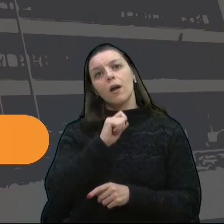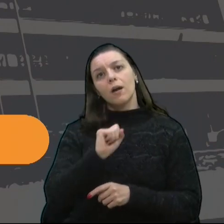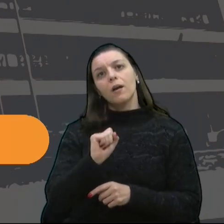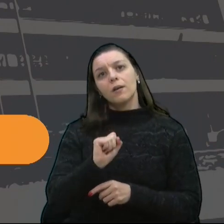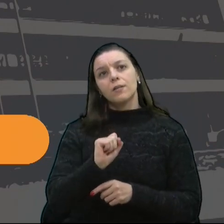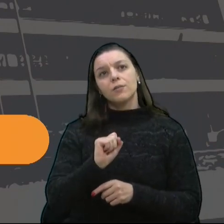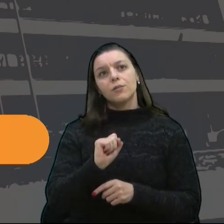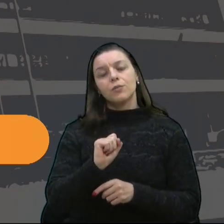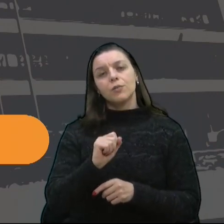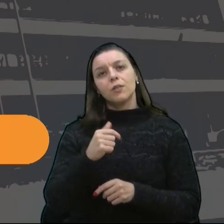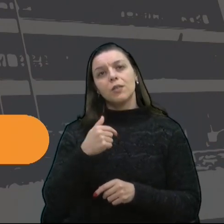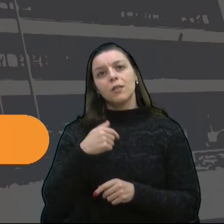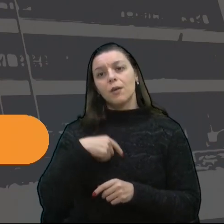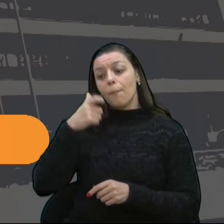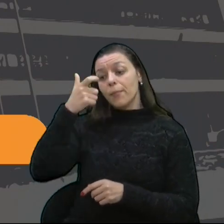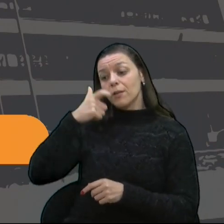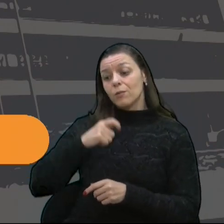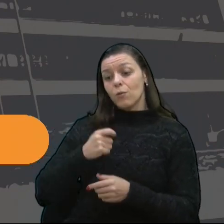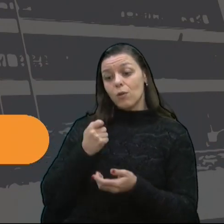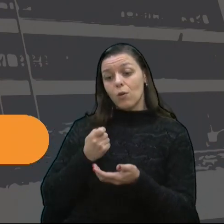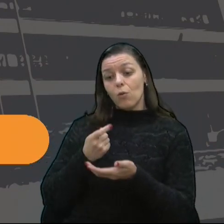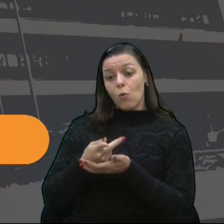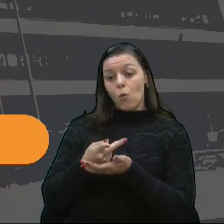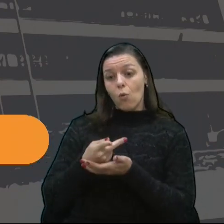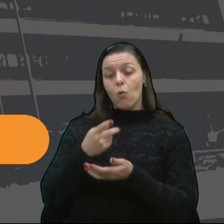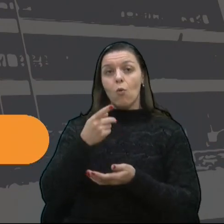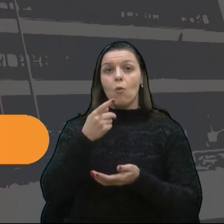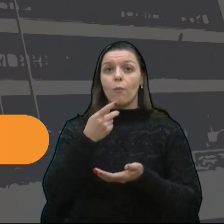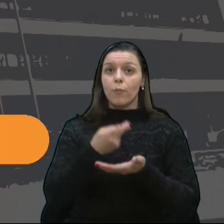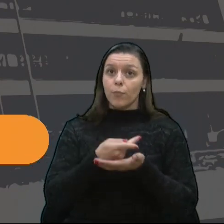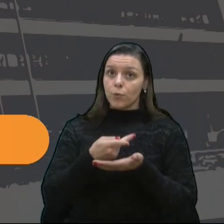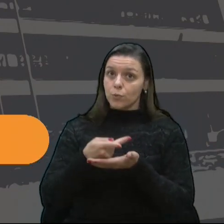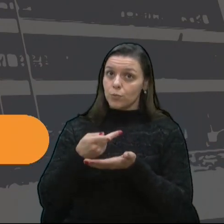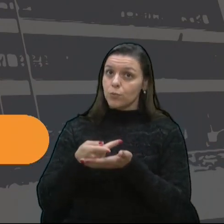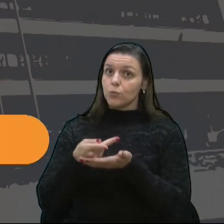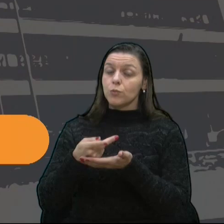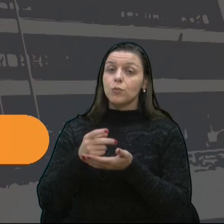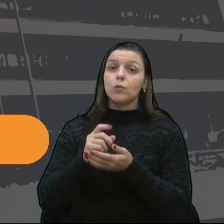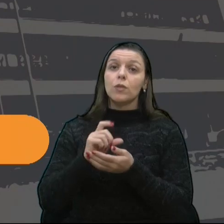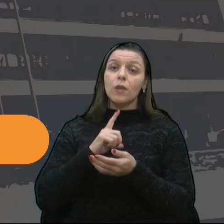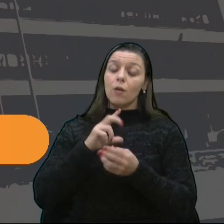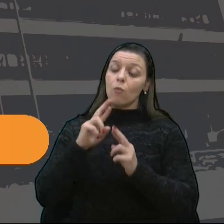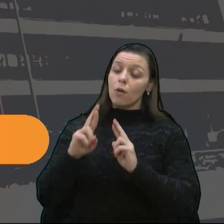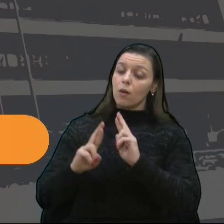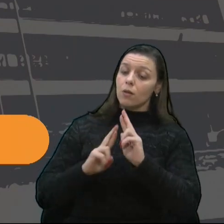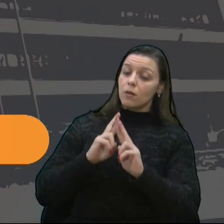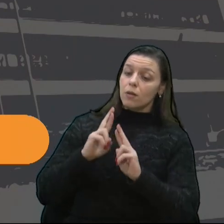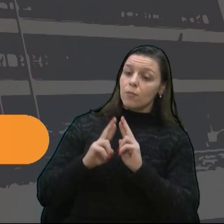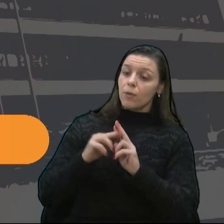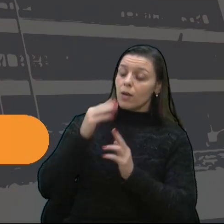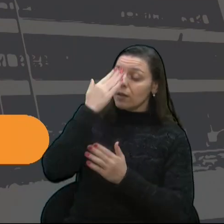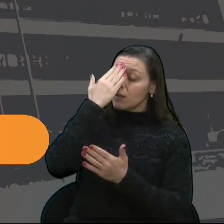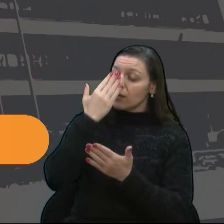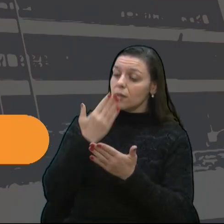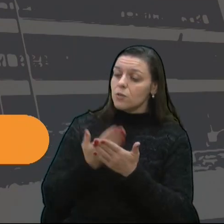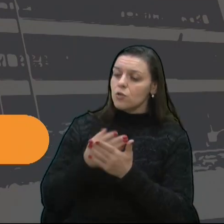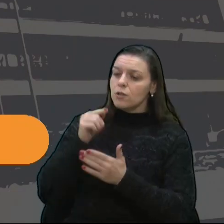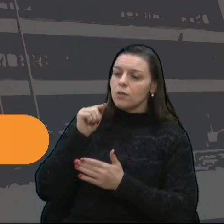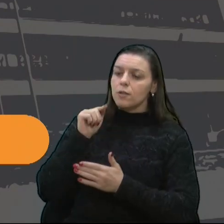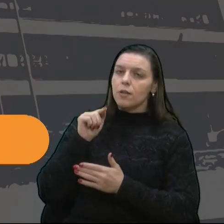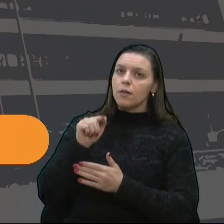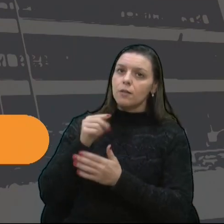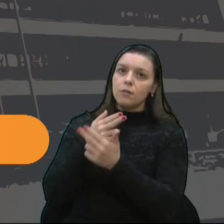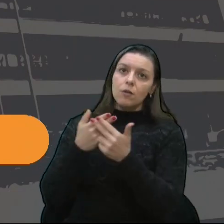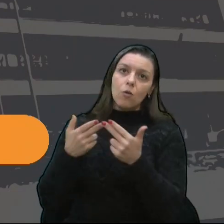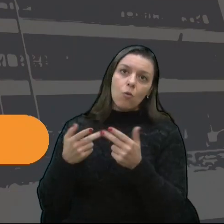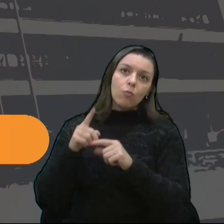consumidor, ele espera sempre, né, daquele produto que ele tem um relacionamento, que ele confia, ele